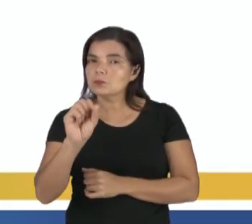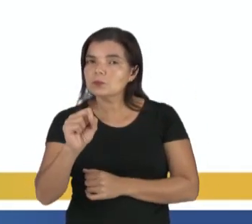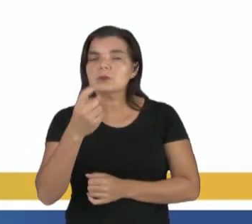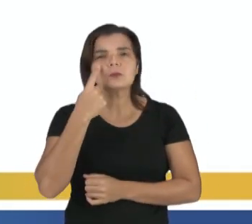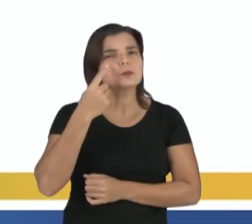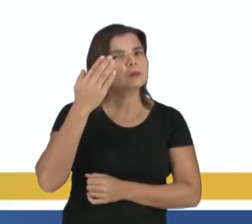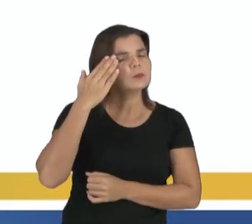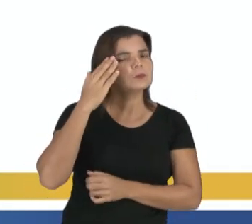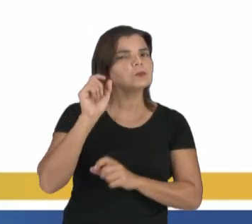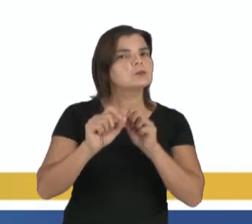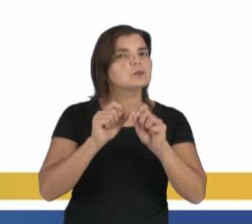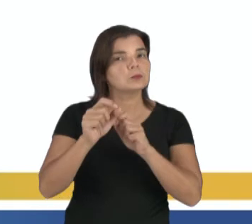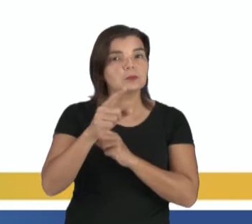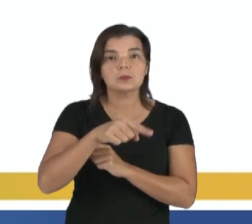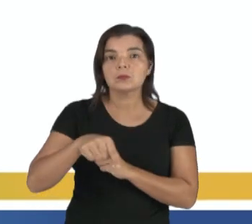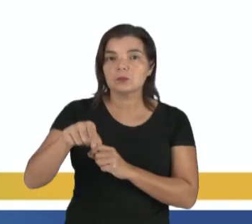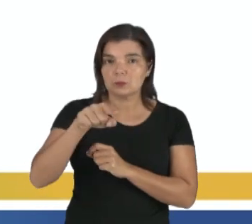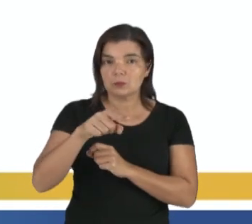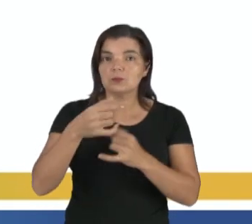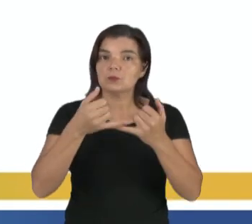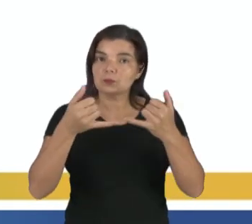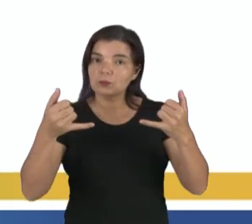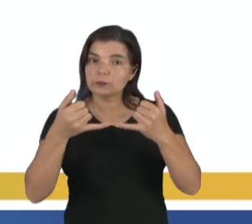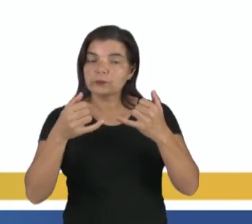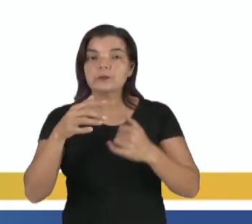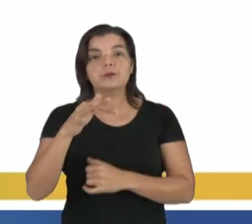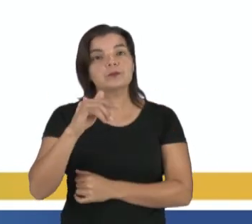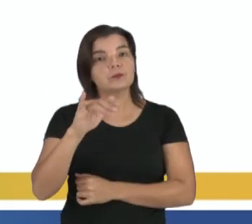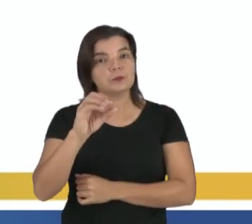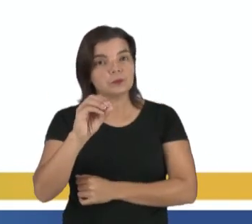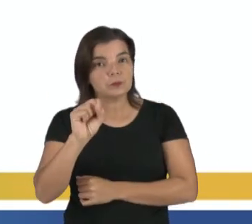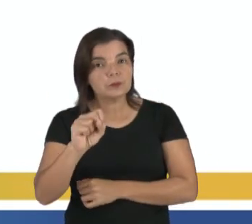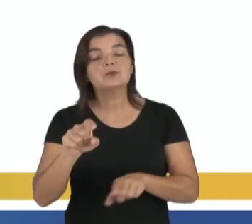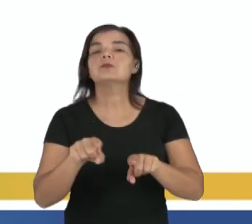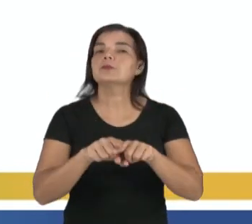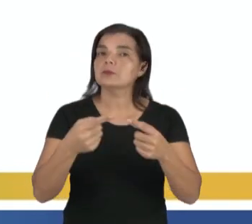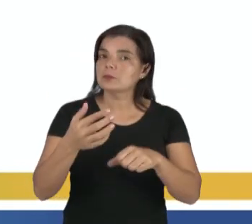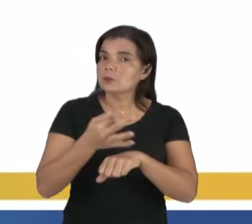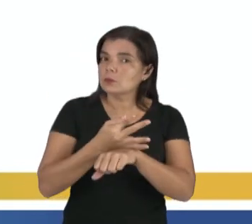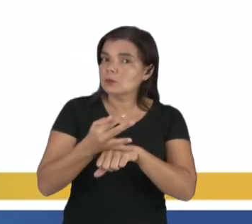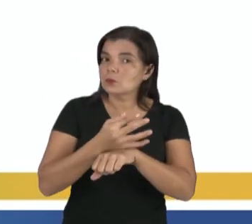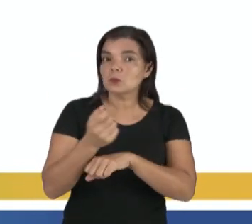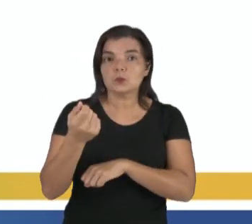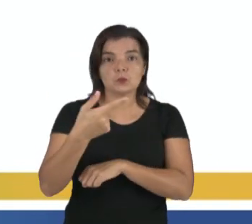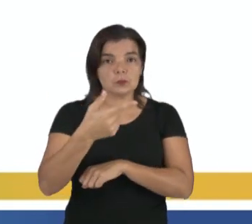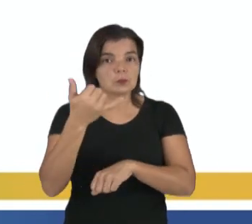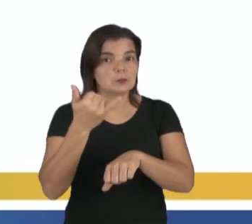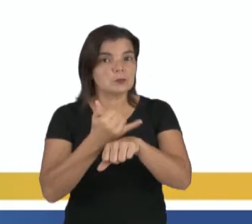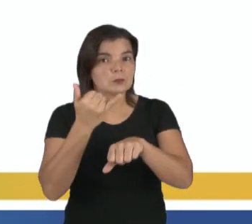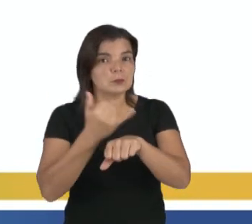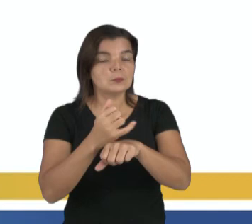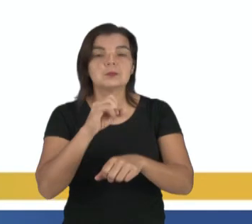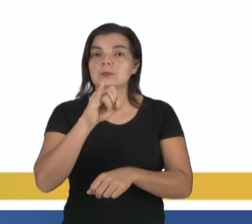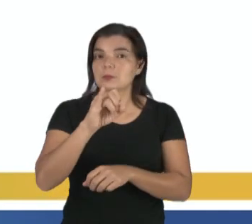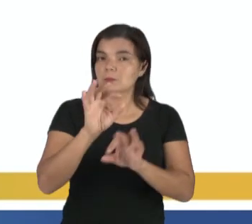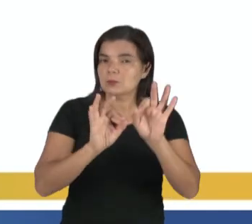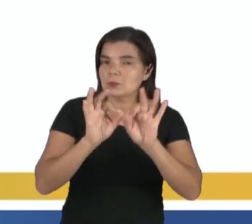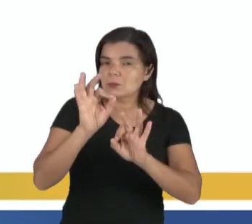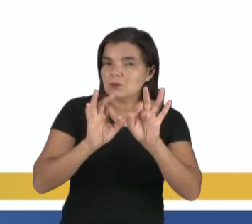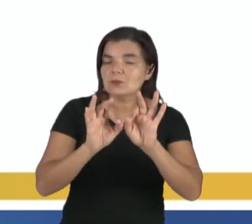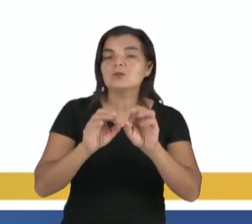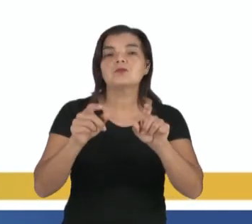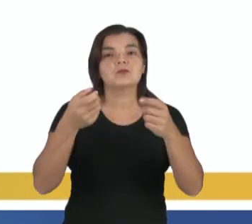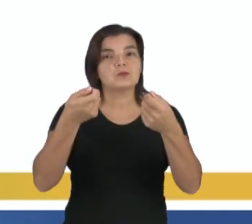você entende que o eles são os fios. Ainda assim são mais resistentes do que o aço. Se tecer